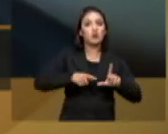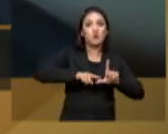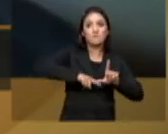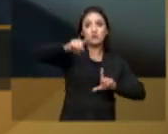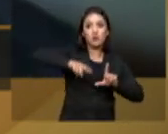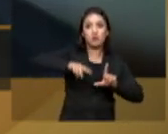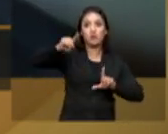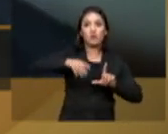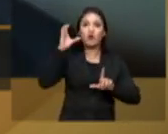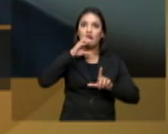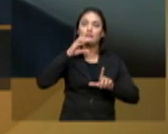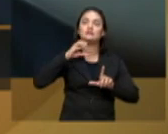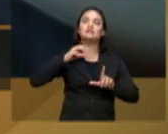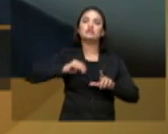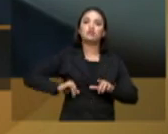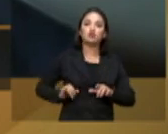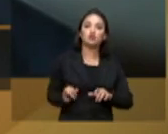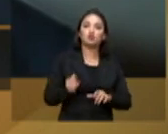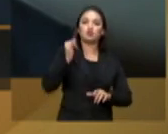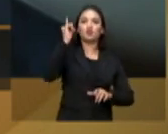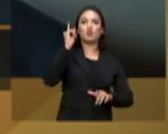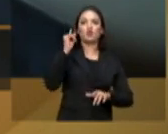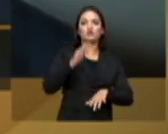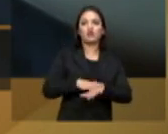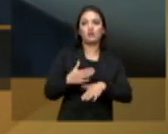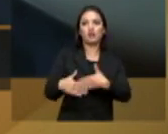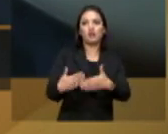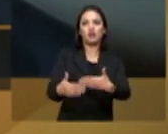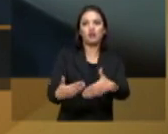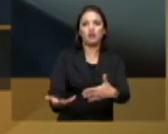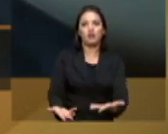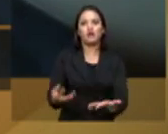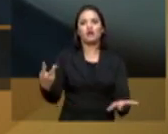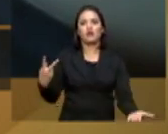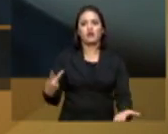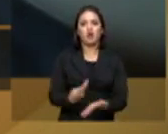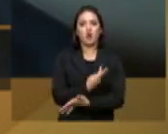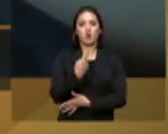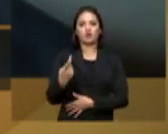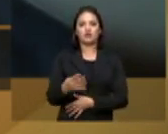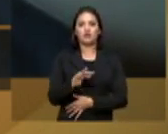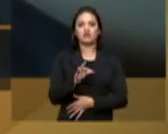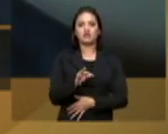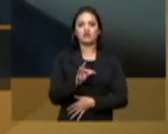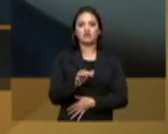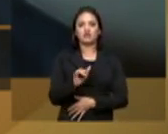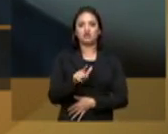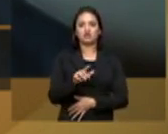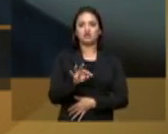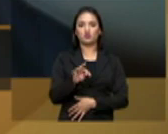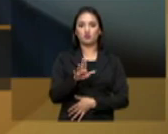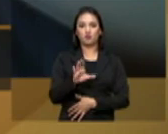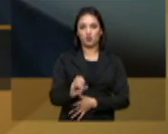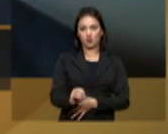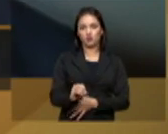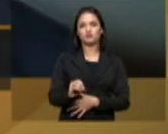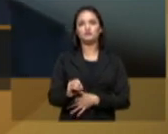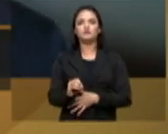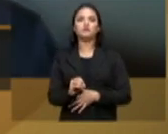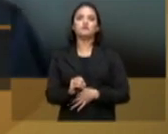oscilação do valor dos juros de longo prazo, que ocorre nos títulos sujeitos à marcação a mercado,